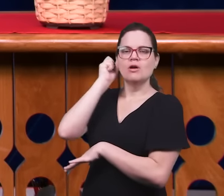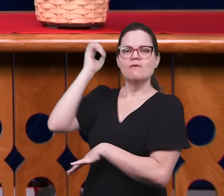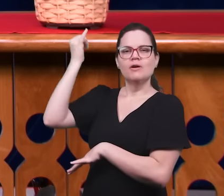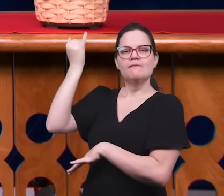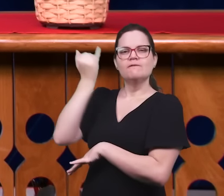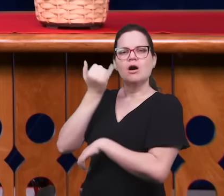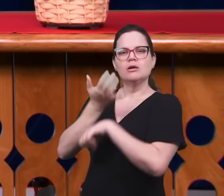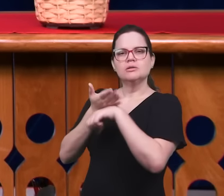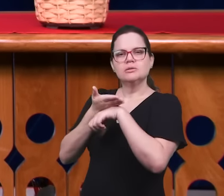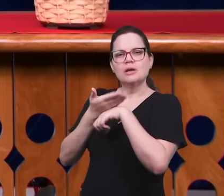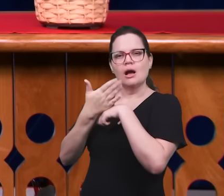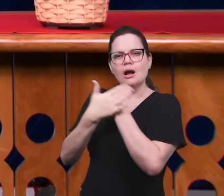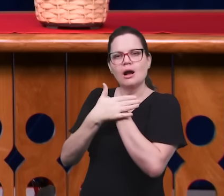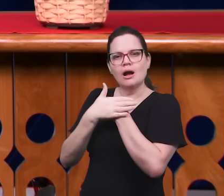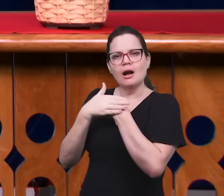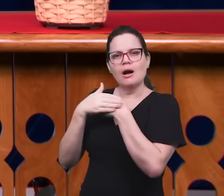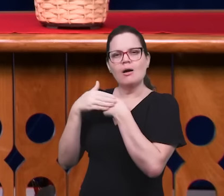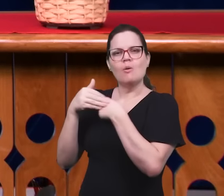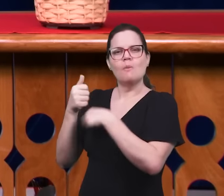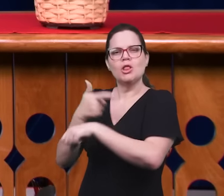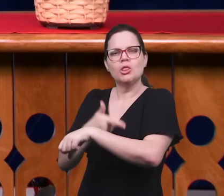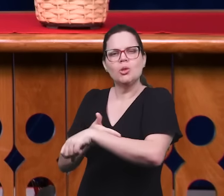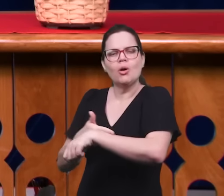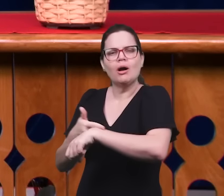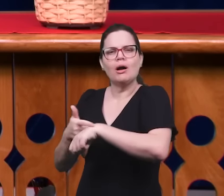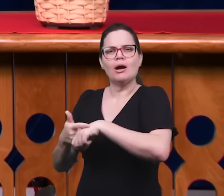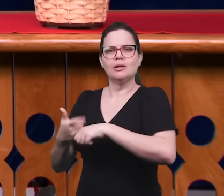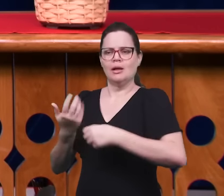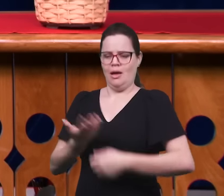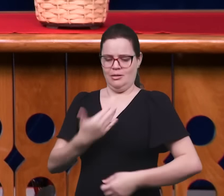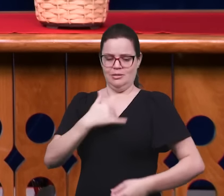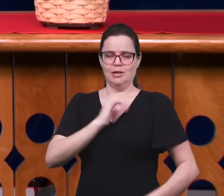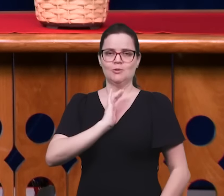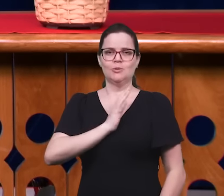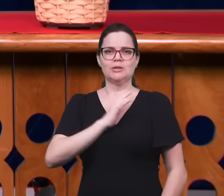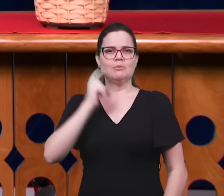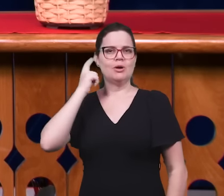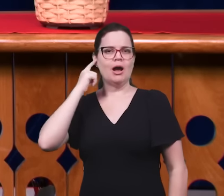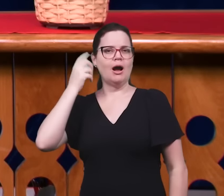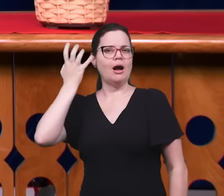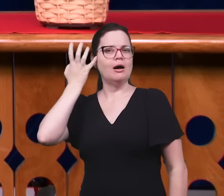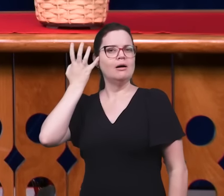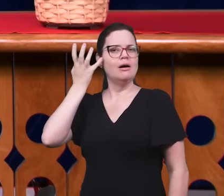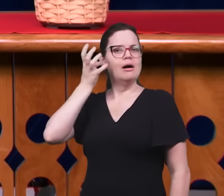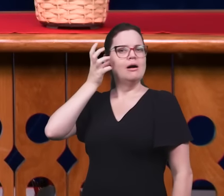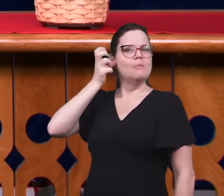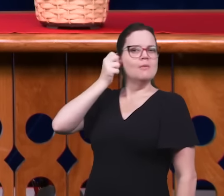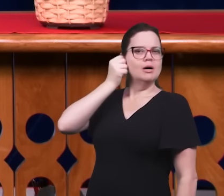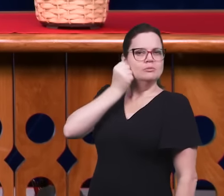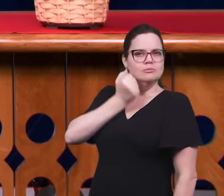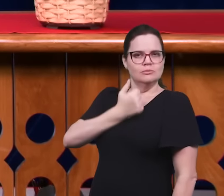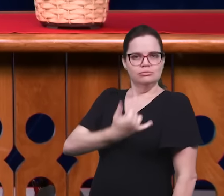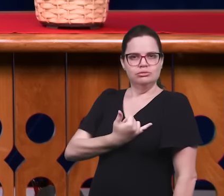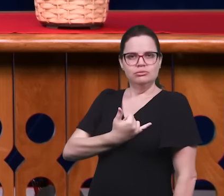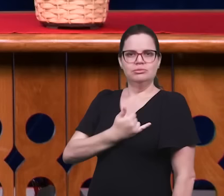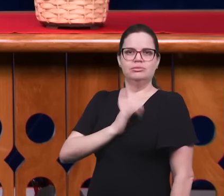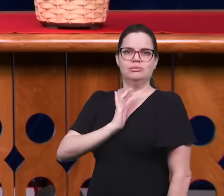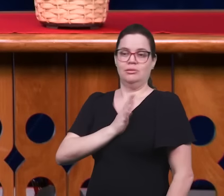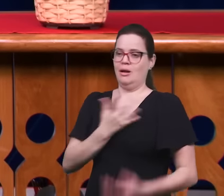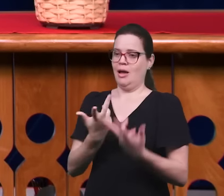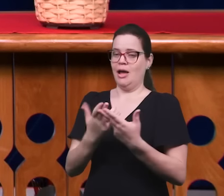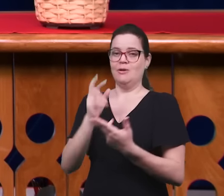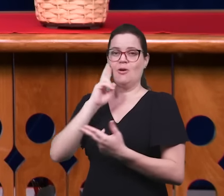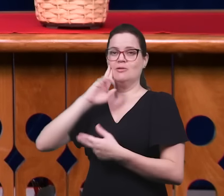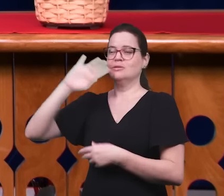nas nossas vidas não é a cura física, nem a cura aparente, mas é a cura da nossa alma. E esta voz